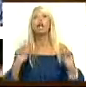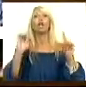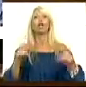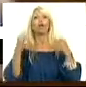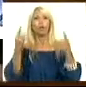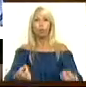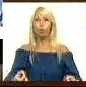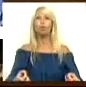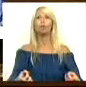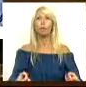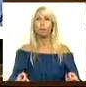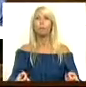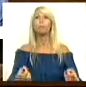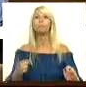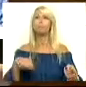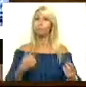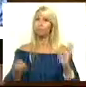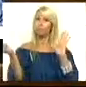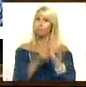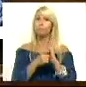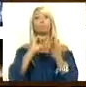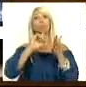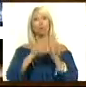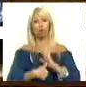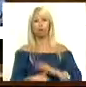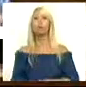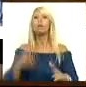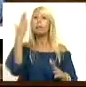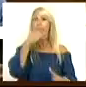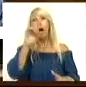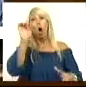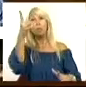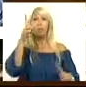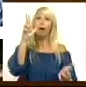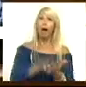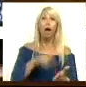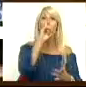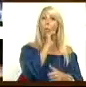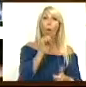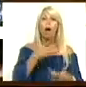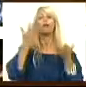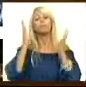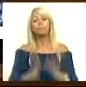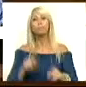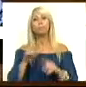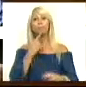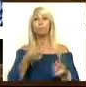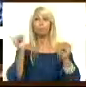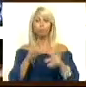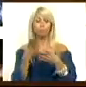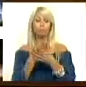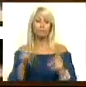os verdes agendariam o seu projeto. Caso não seja aprovado, é preciso voltar a trazer esta matéria à Assembleia da República